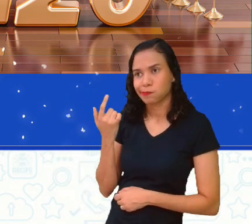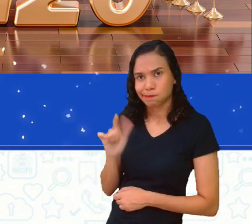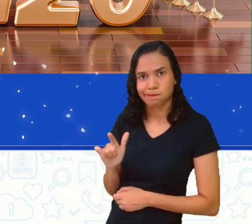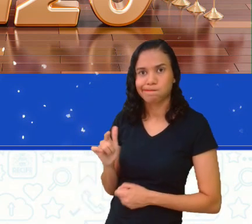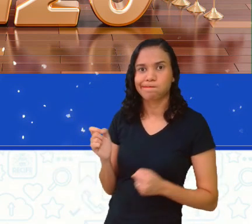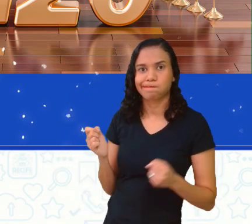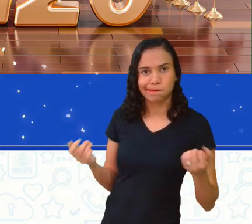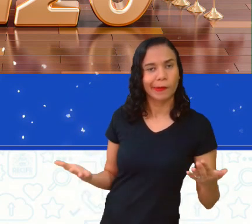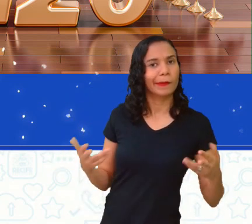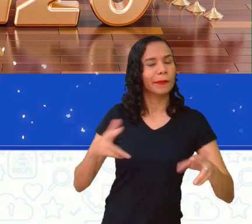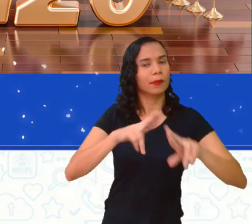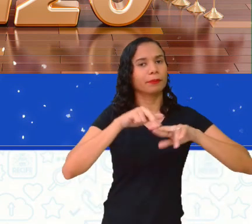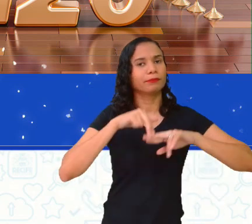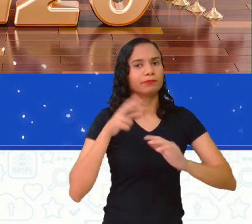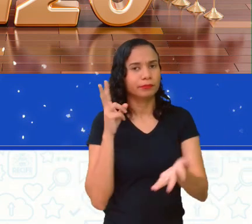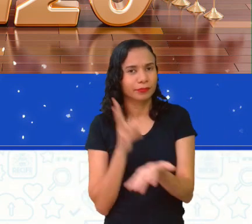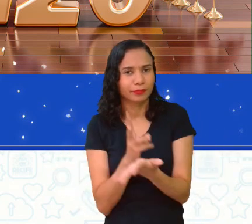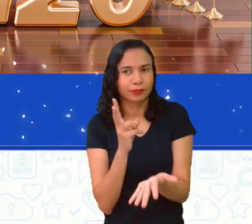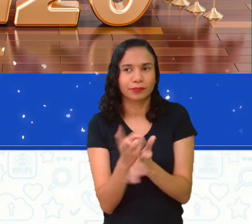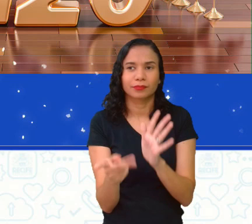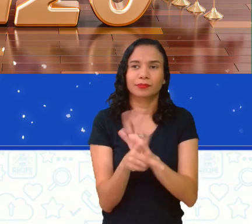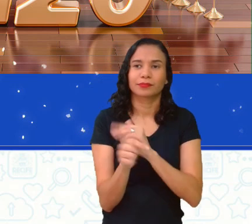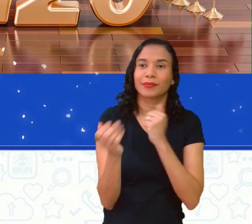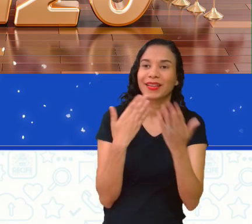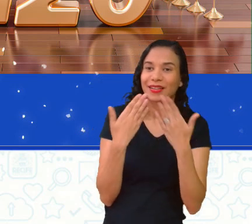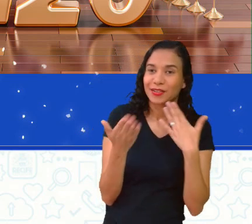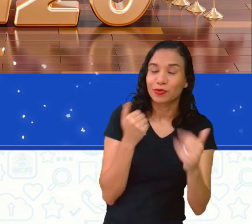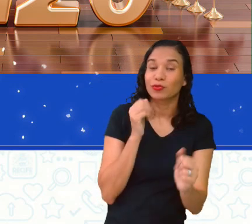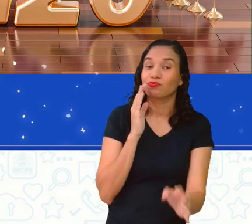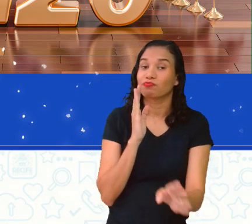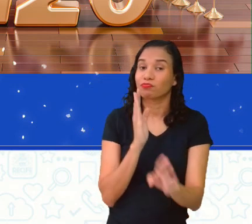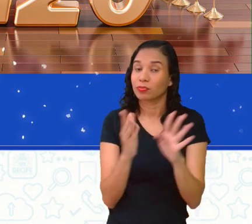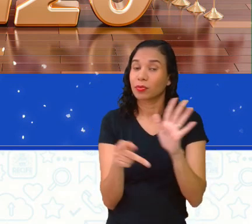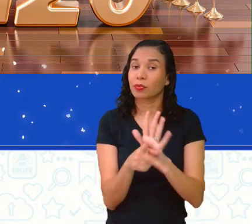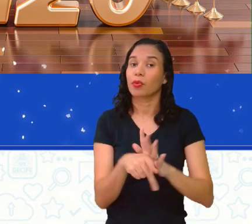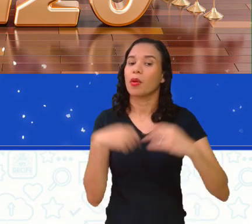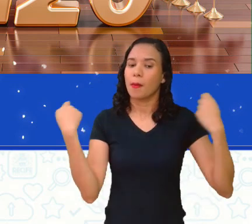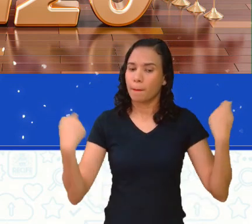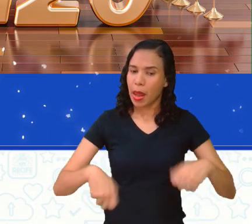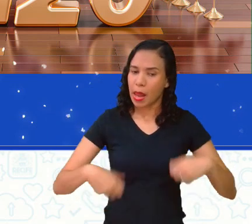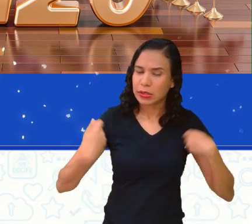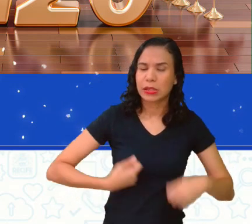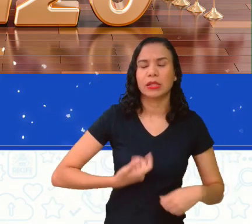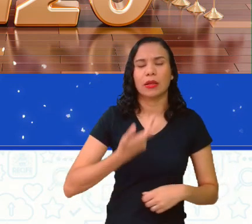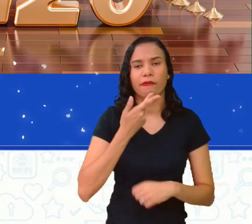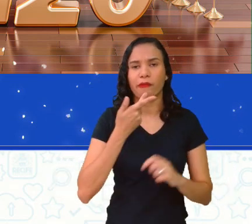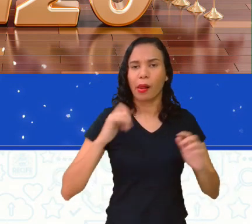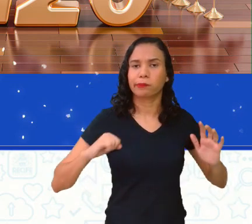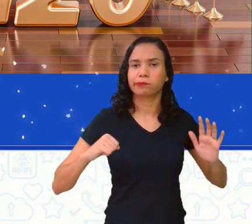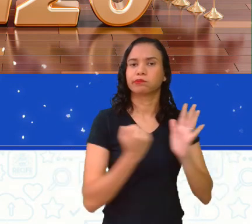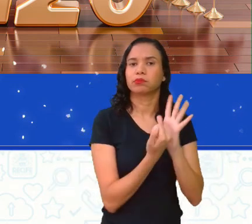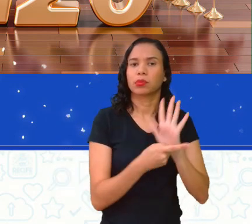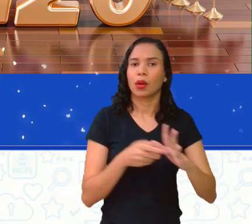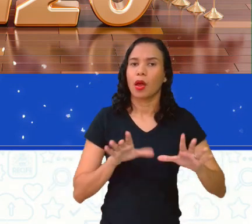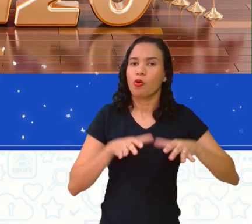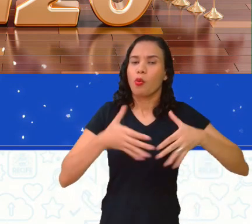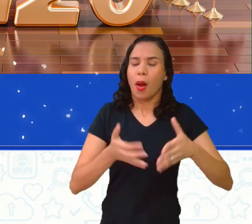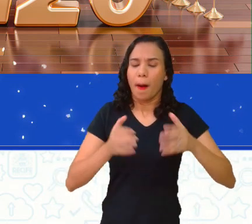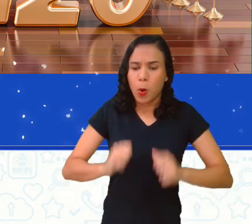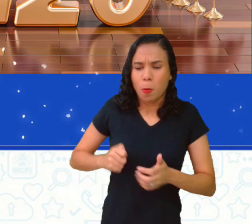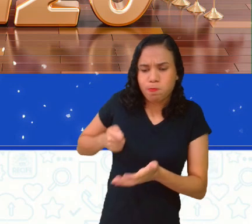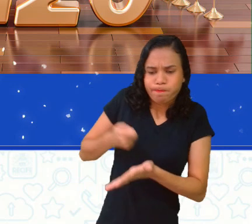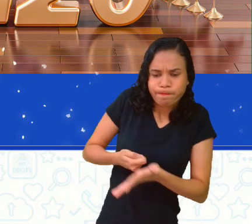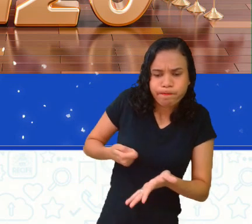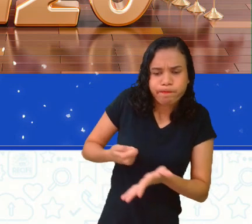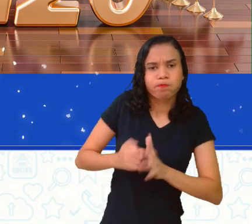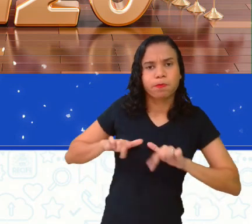né? E aí ele continua num discurso direto aqui, devemos garantir que a comunidade possa resistir a uma